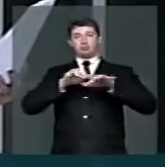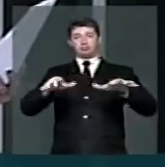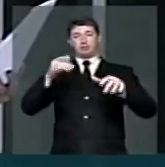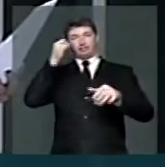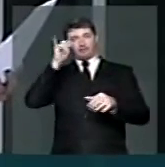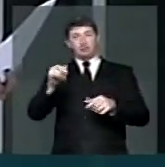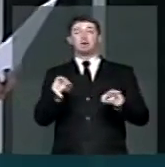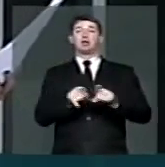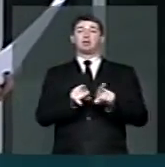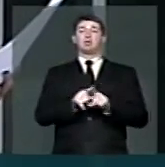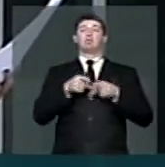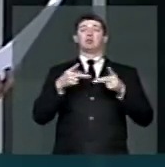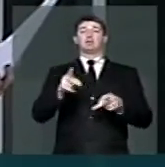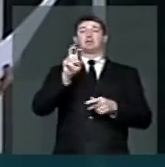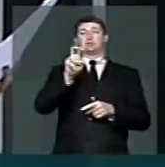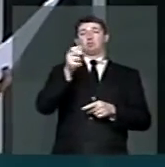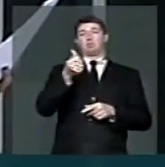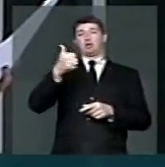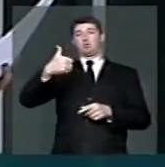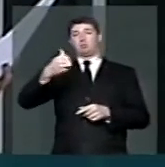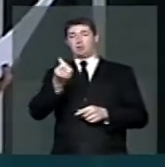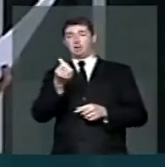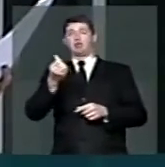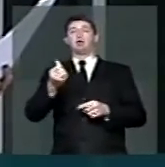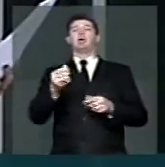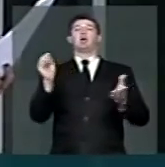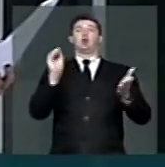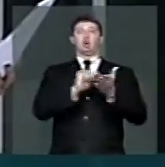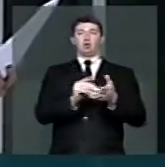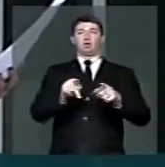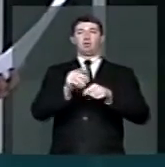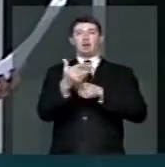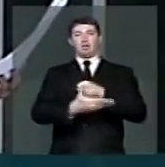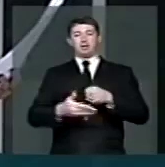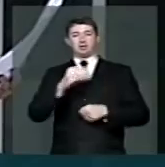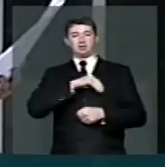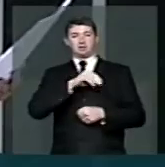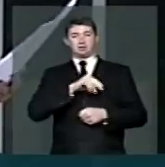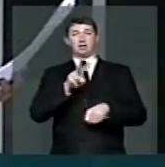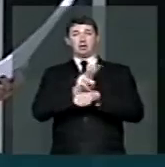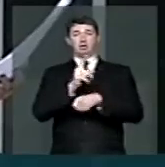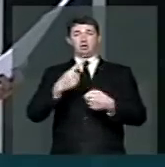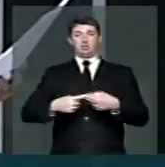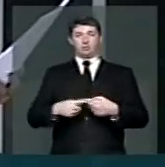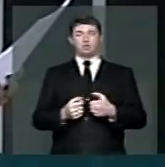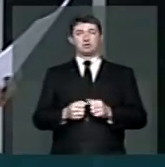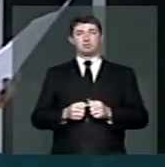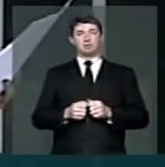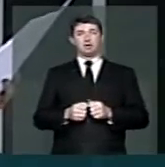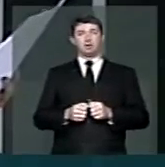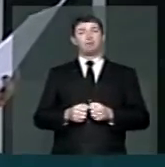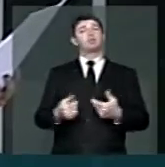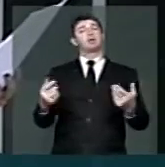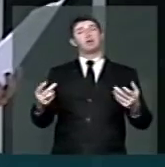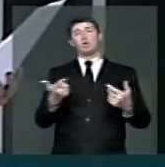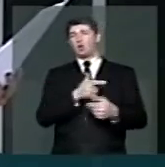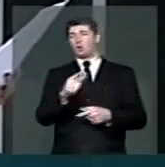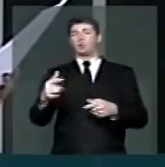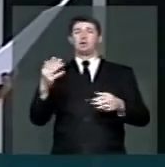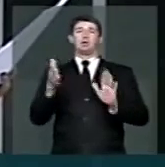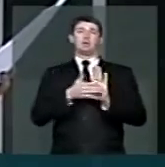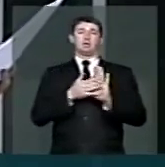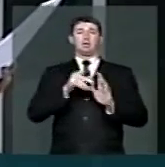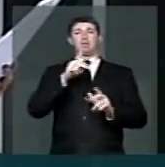projeto 5616 de 2013, que fixa o piso do salarial dos guardas municipais, entre outras propostas, como por exemplo a